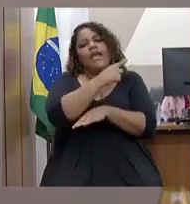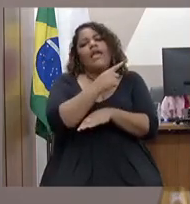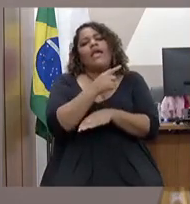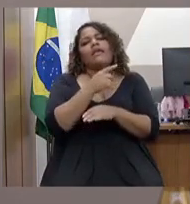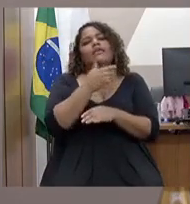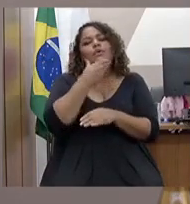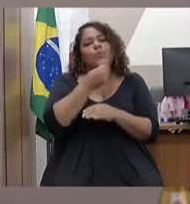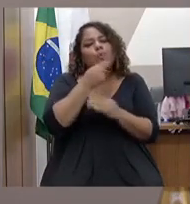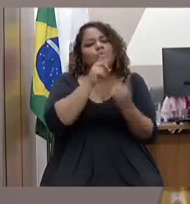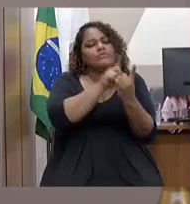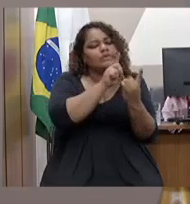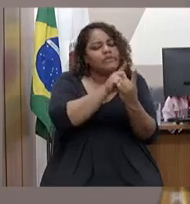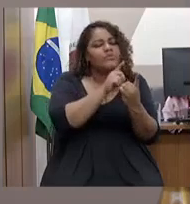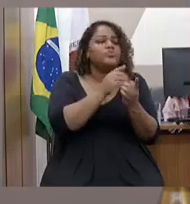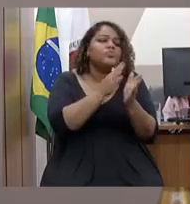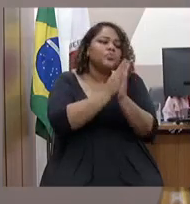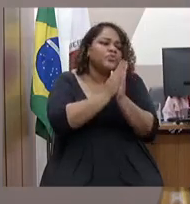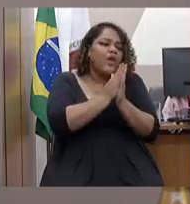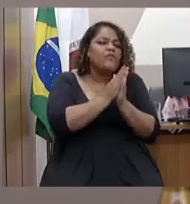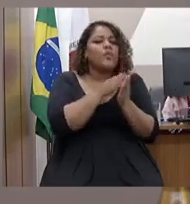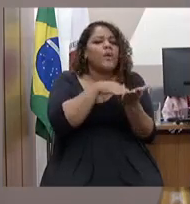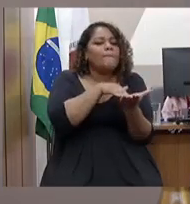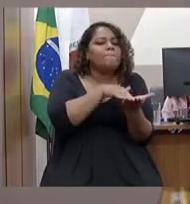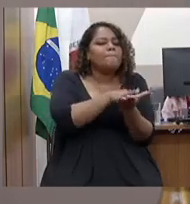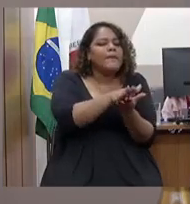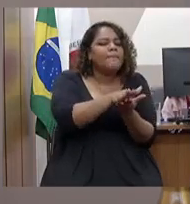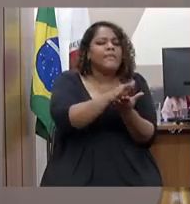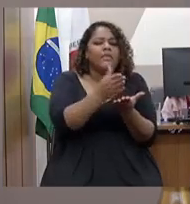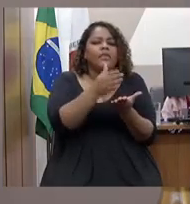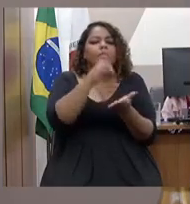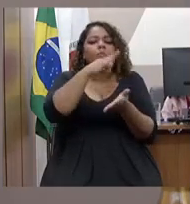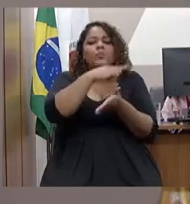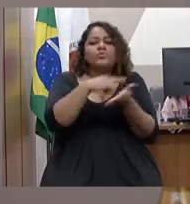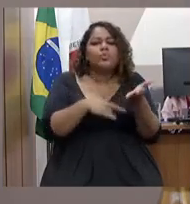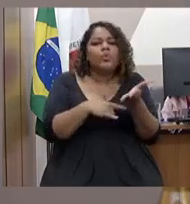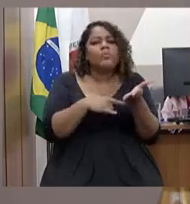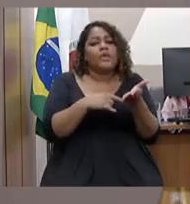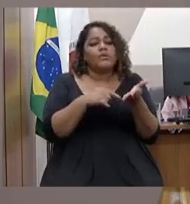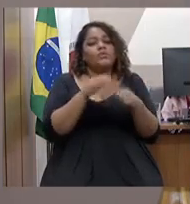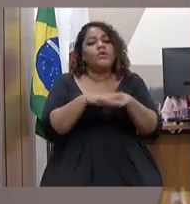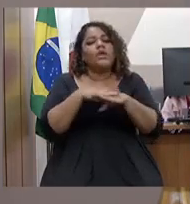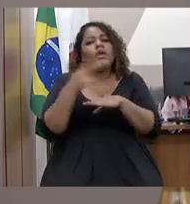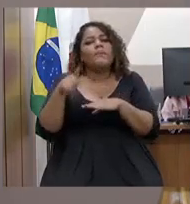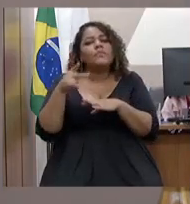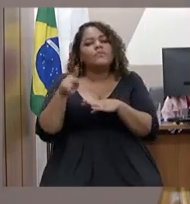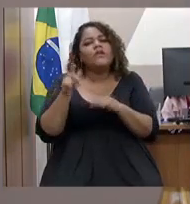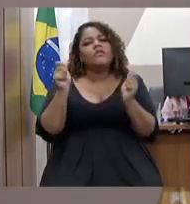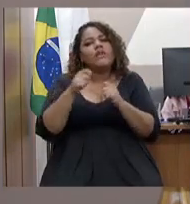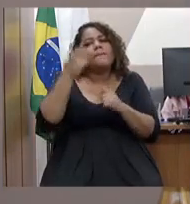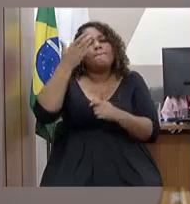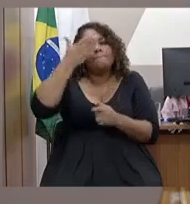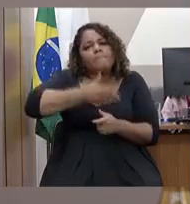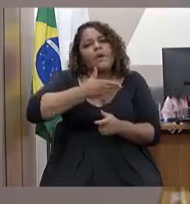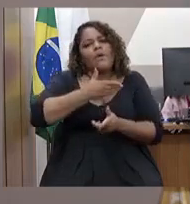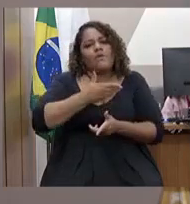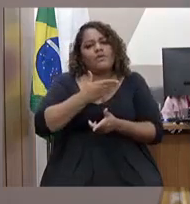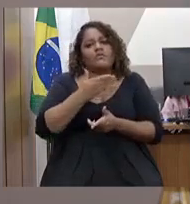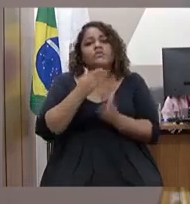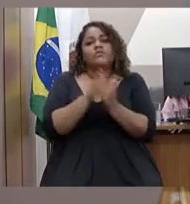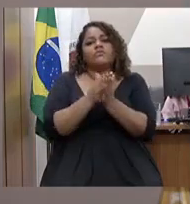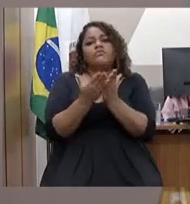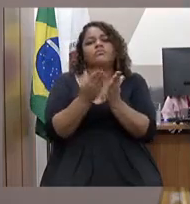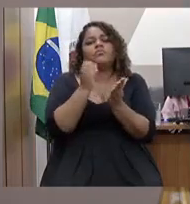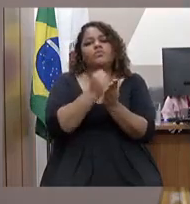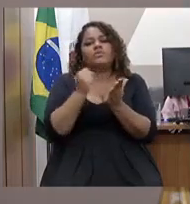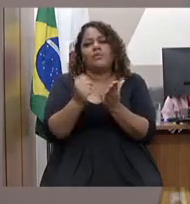um documento alguma folha que ele pudesse levar para casa como um registro dele do da carteira